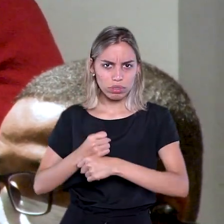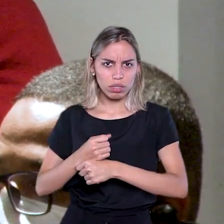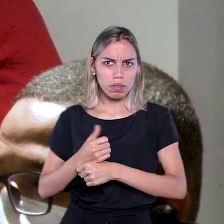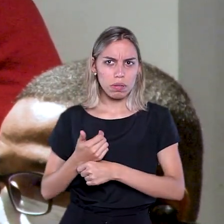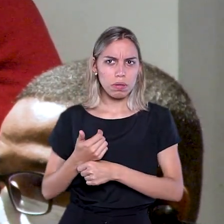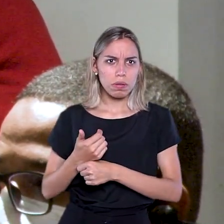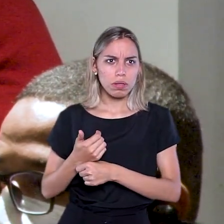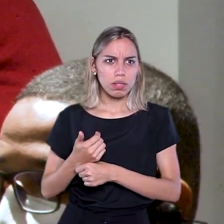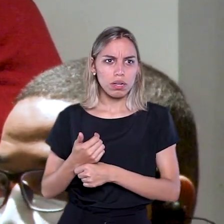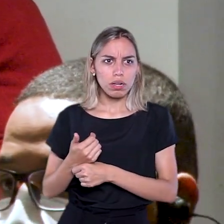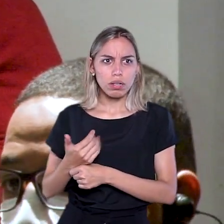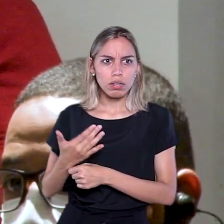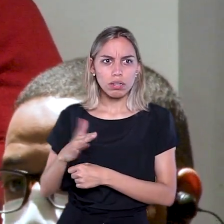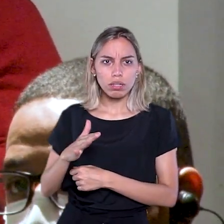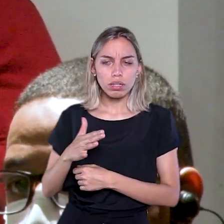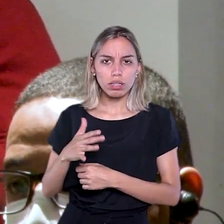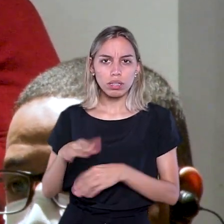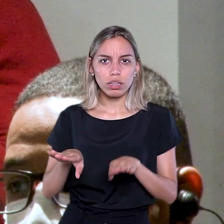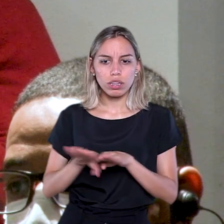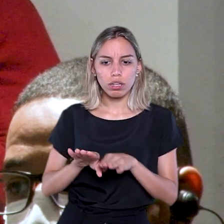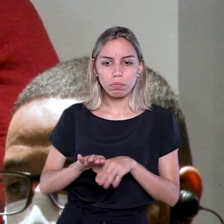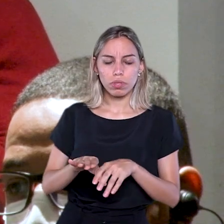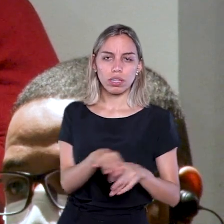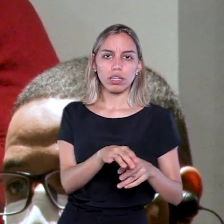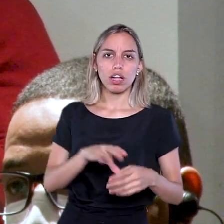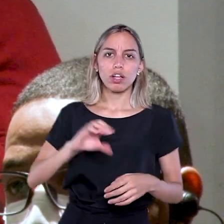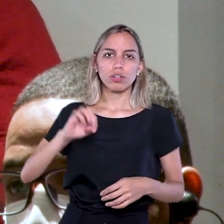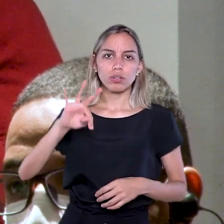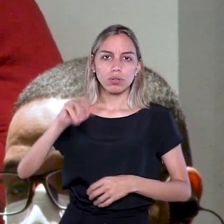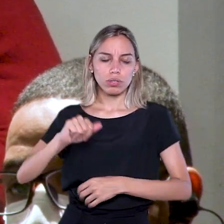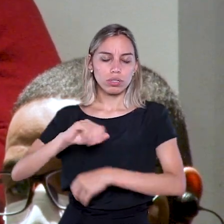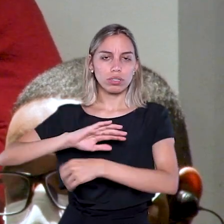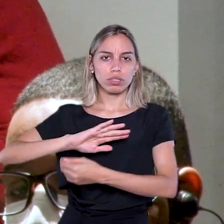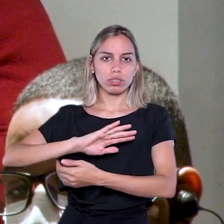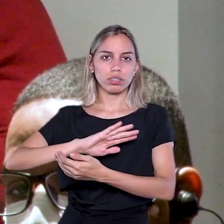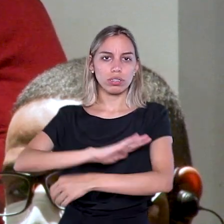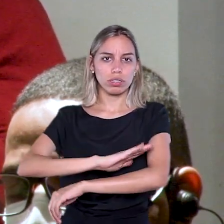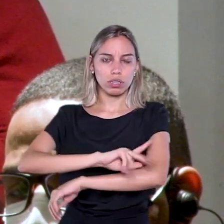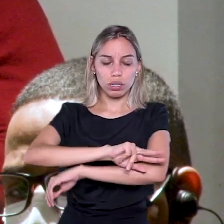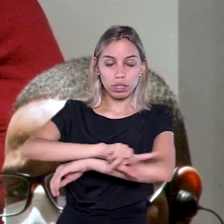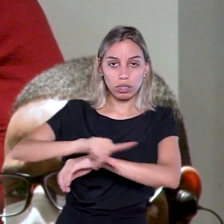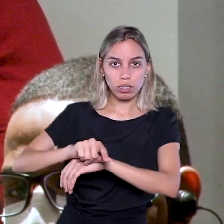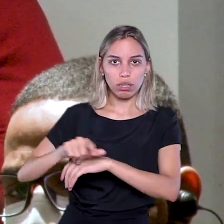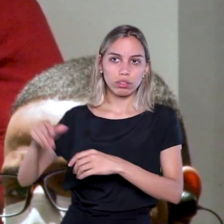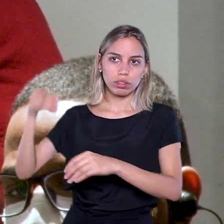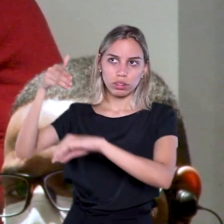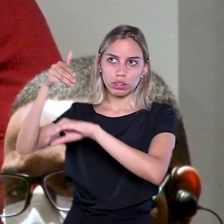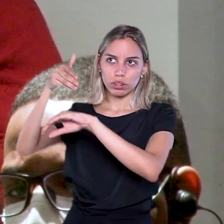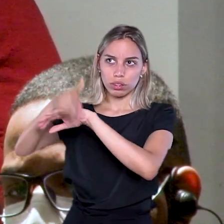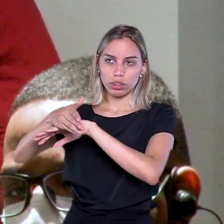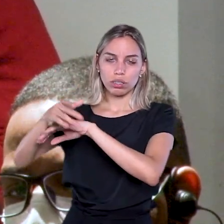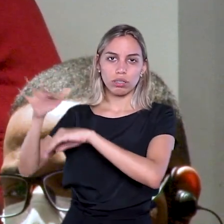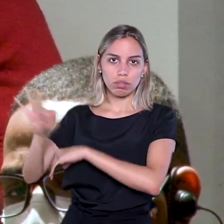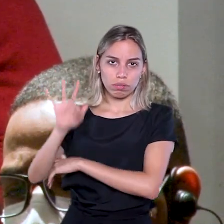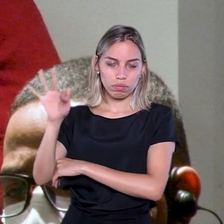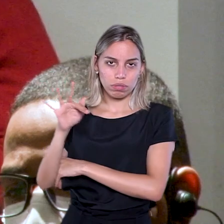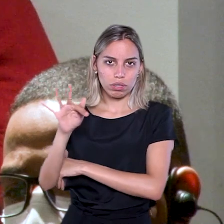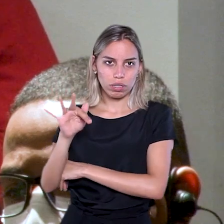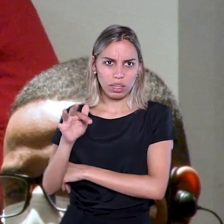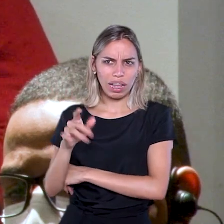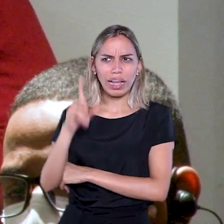Bem, eu te pedi para você fazer o encerramento, infelizmente. Tá Posso encerrar cantando? Pode, gente. Vou